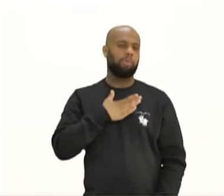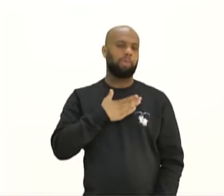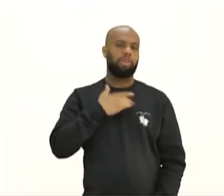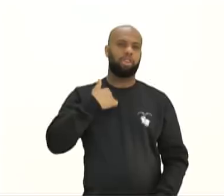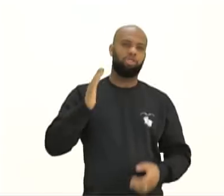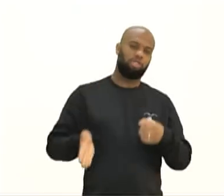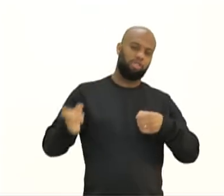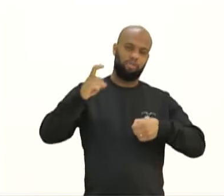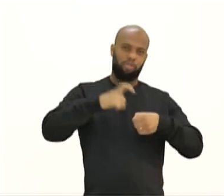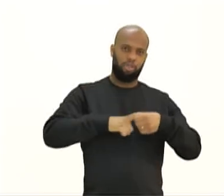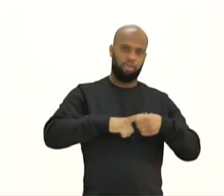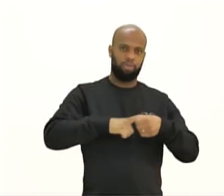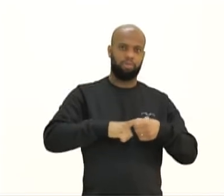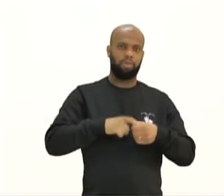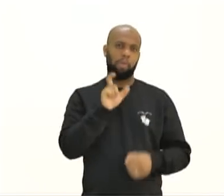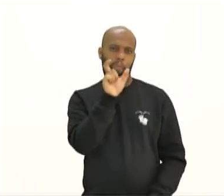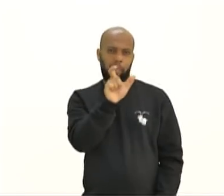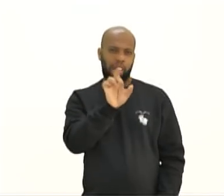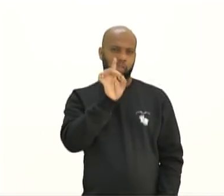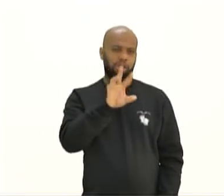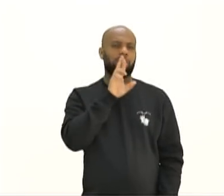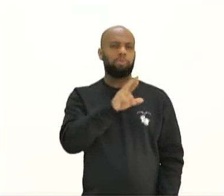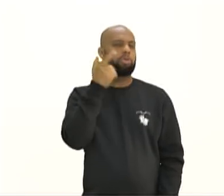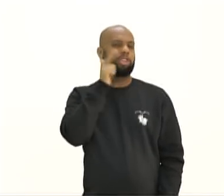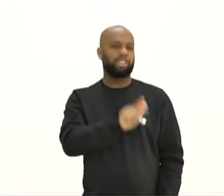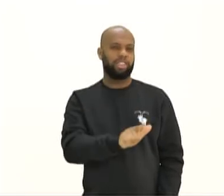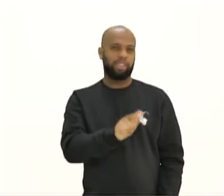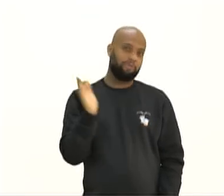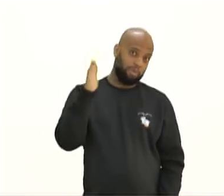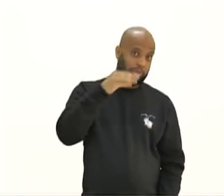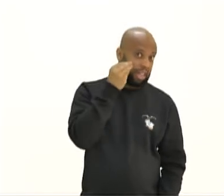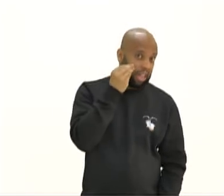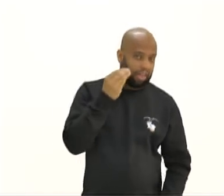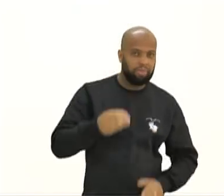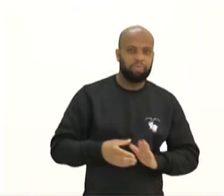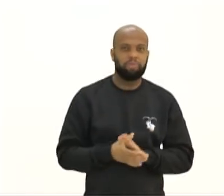aí no seu caderno. Uma palavrinha só responde essa pergunta. Vamos lá?